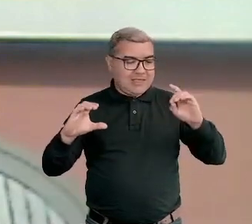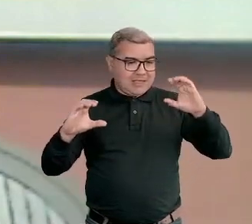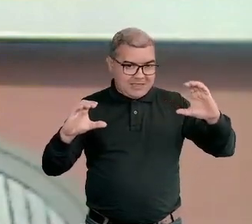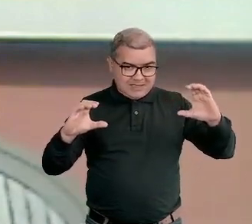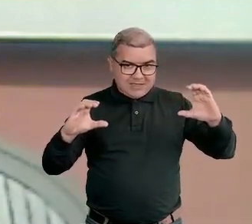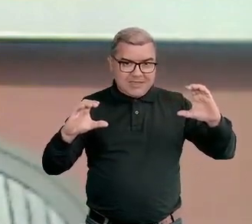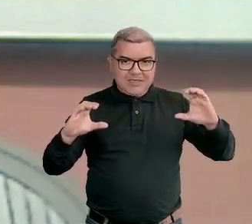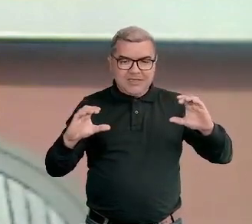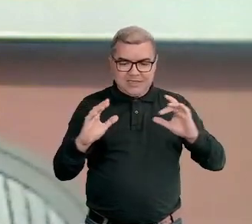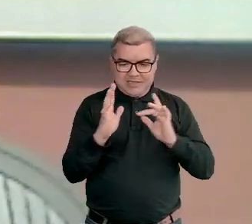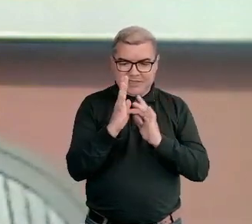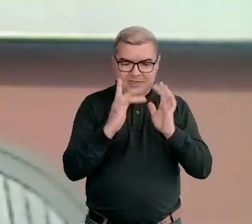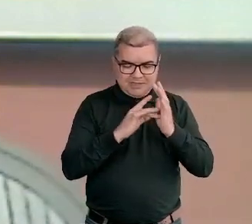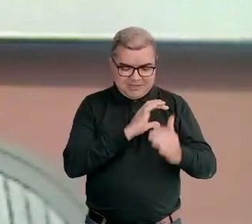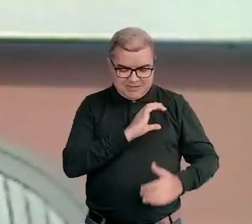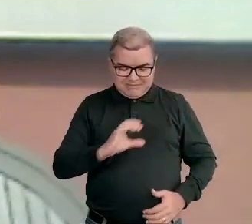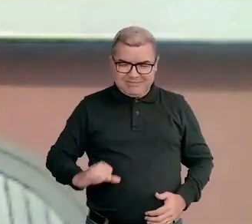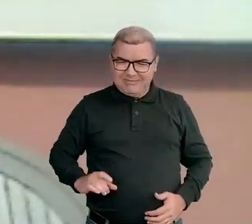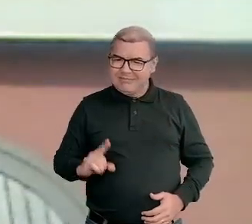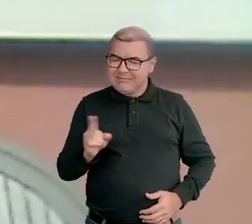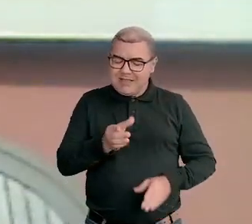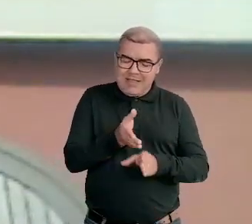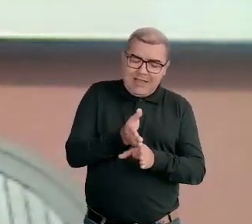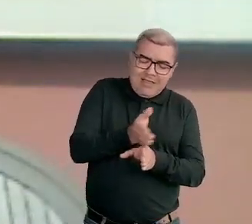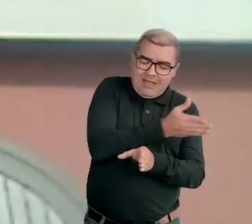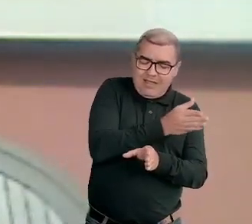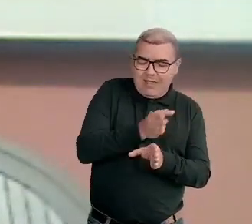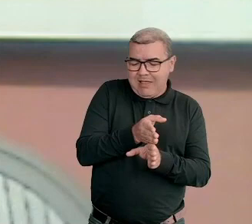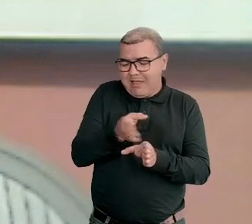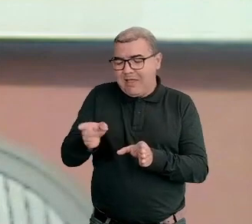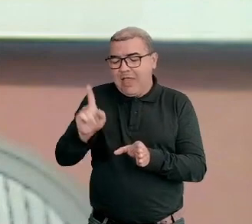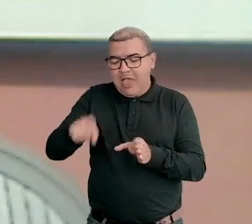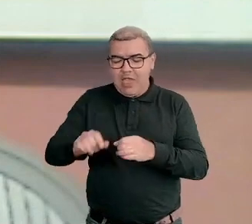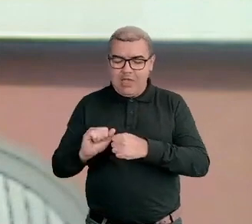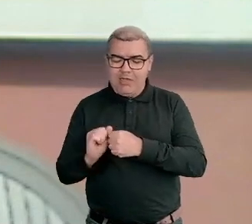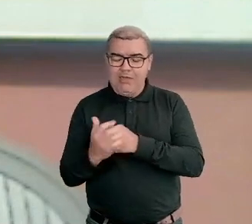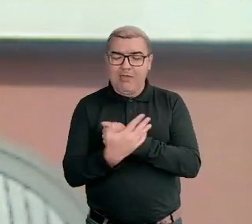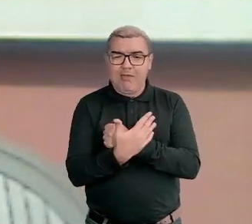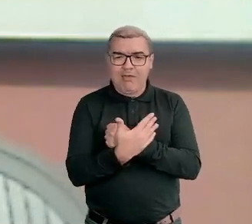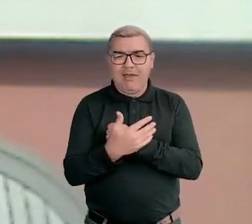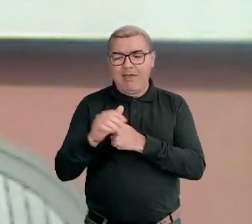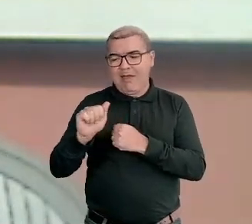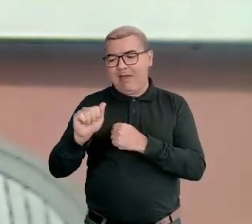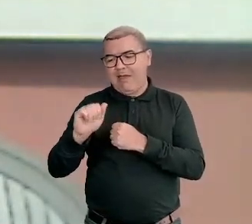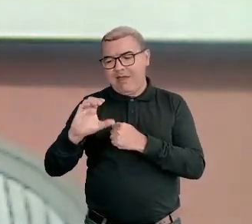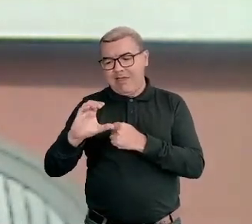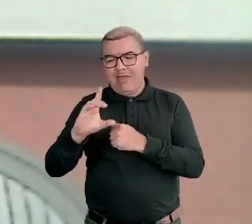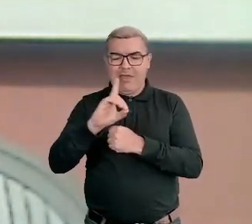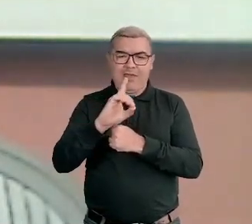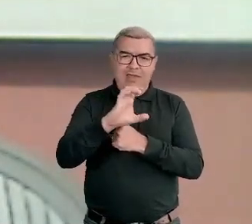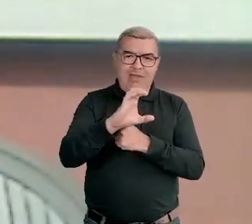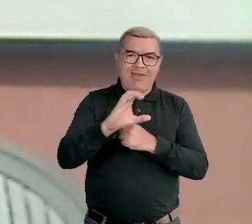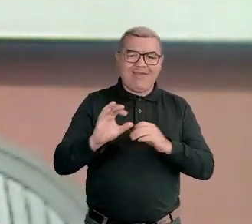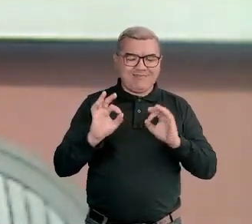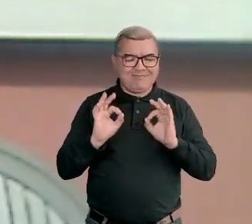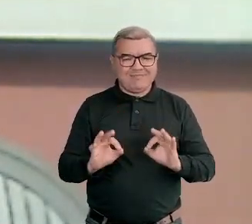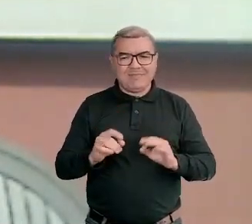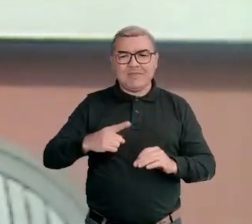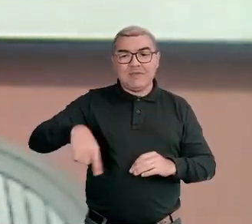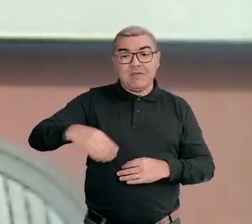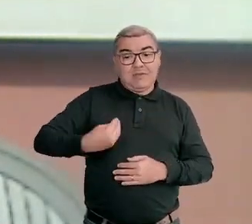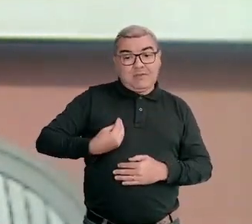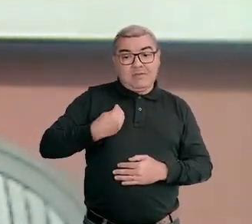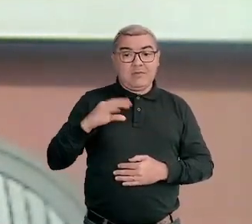antes da Covid e depois da Covid. Eu não tenho a menor dúvida de que isso partiu as nossas vidas de uma forma